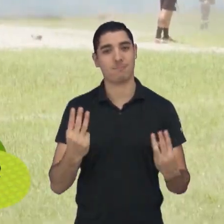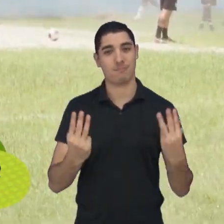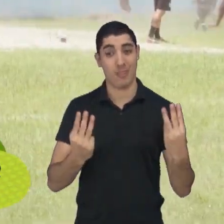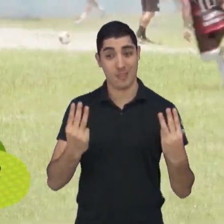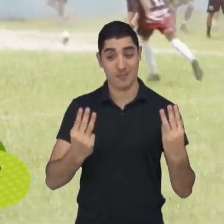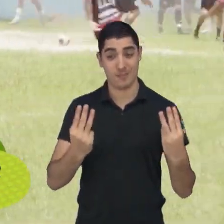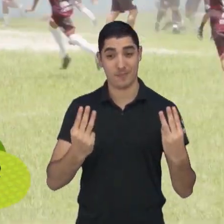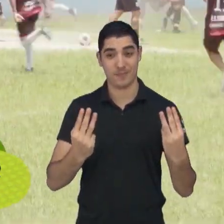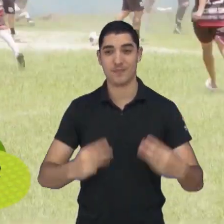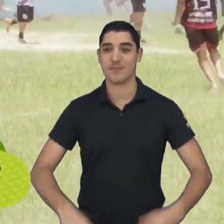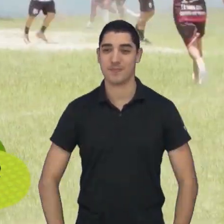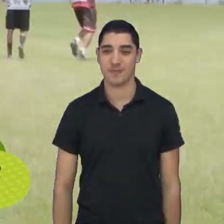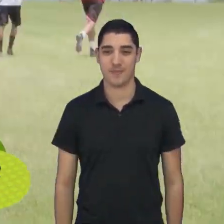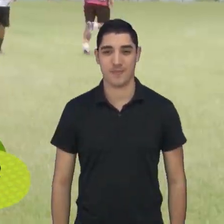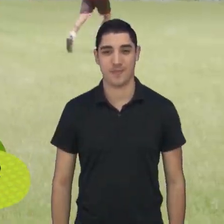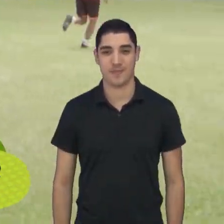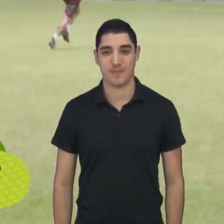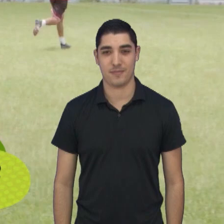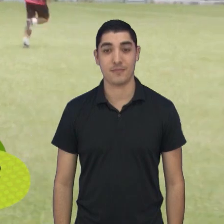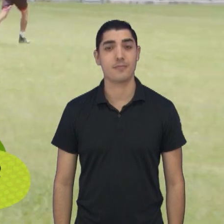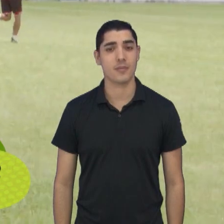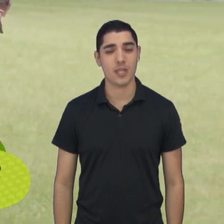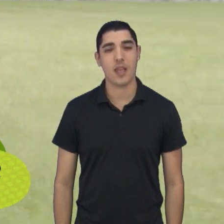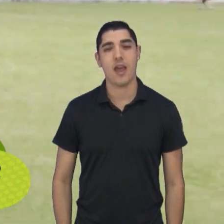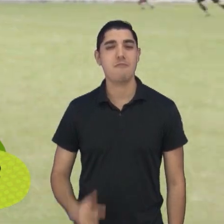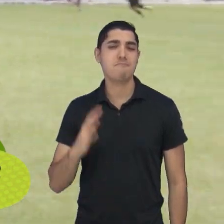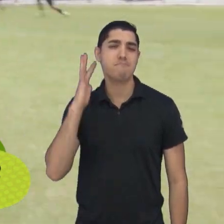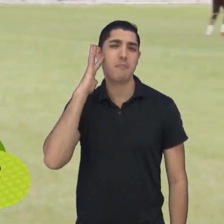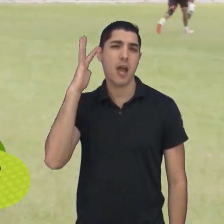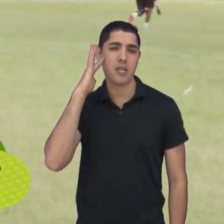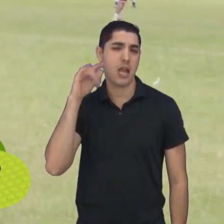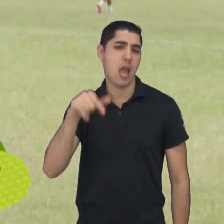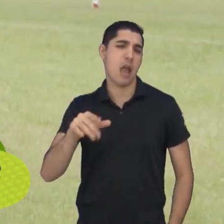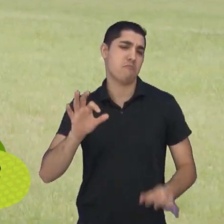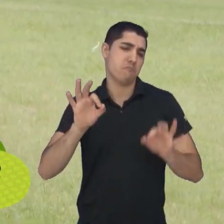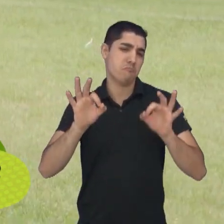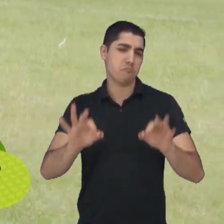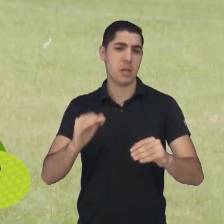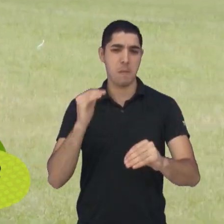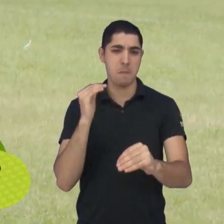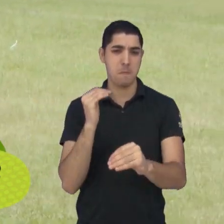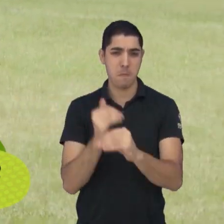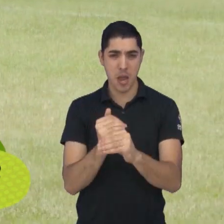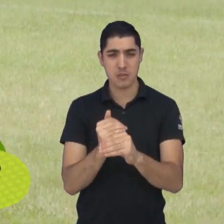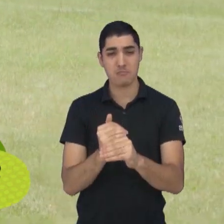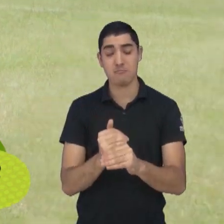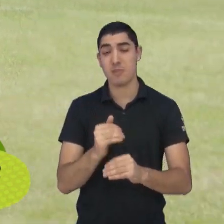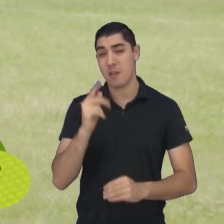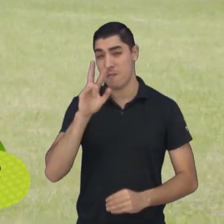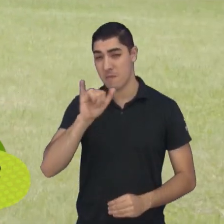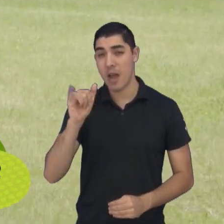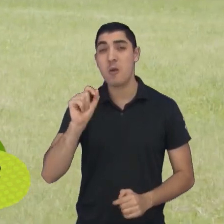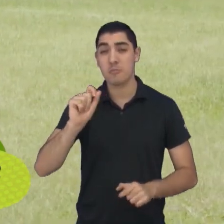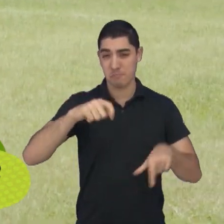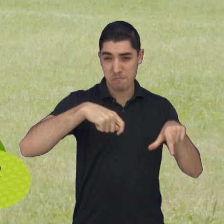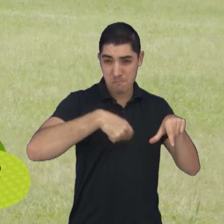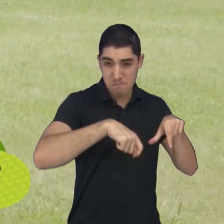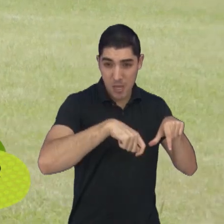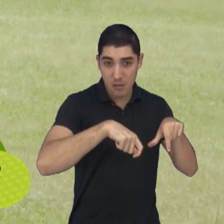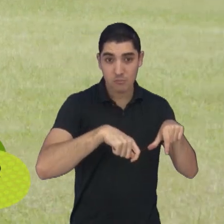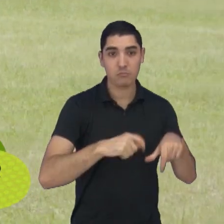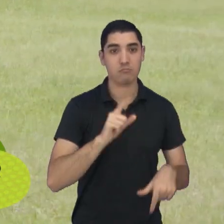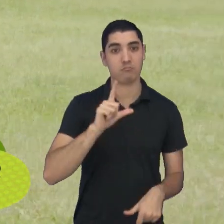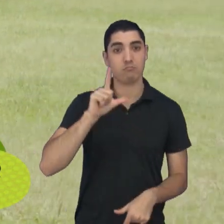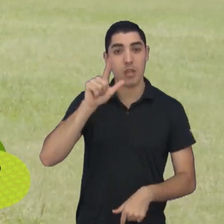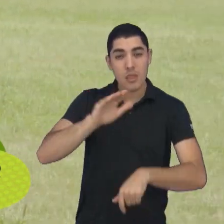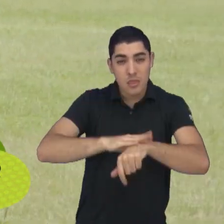Cruz, 3-3. E quando tudo parecia definido e que o grande campeão seria conhecido nos pênaltis,